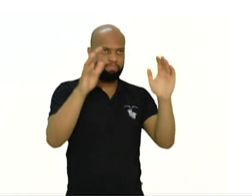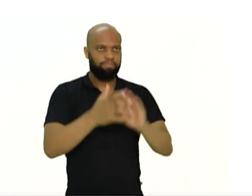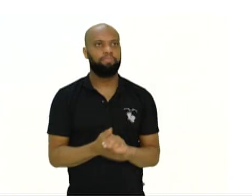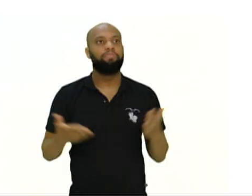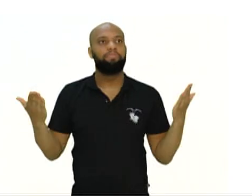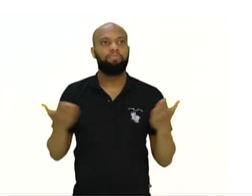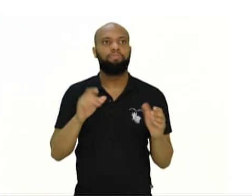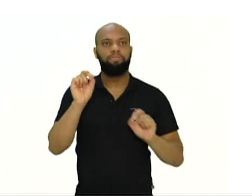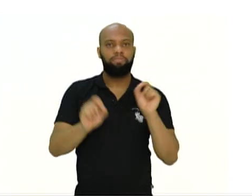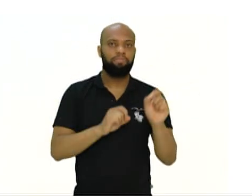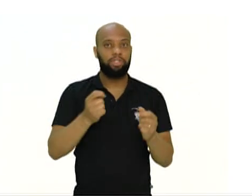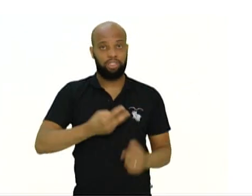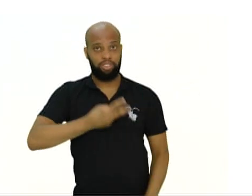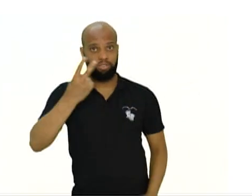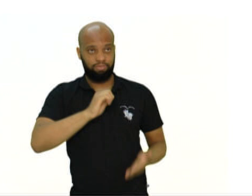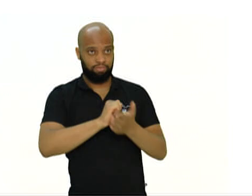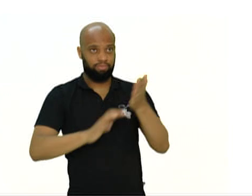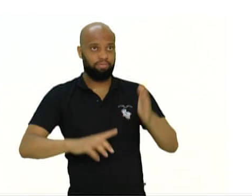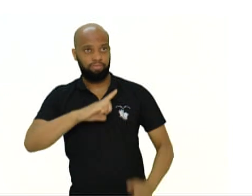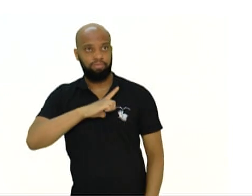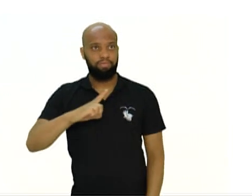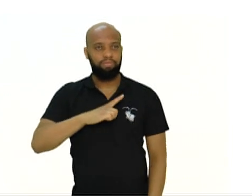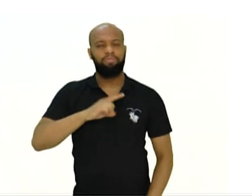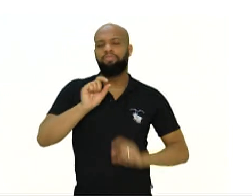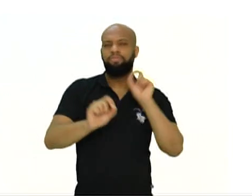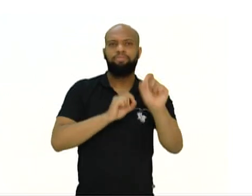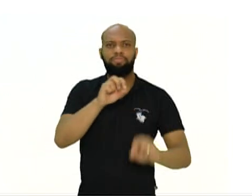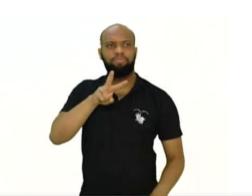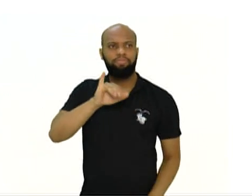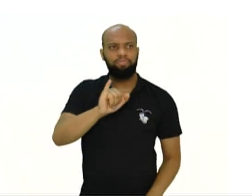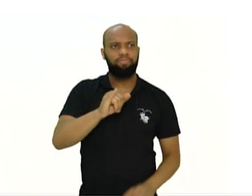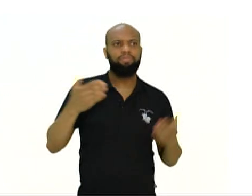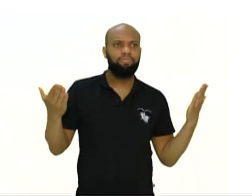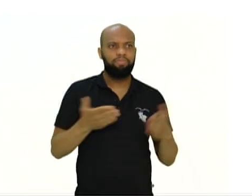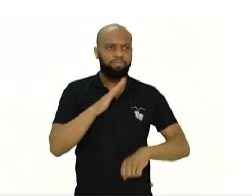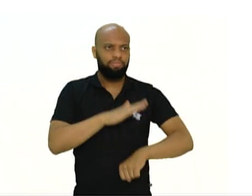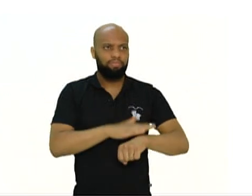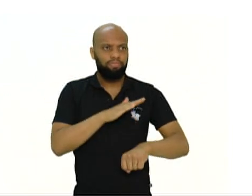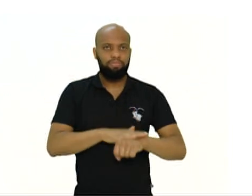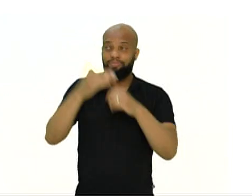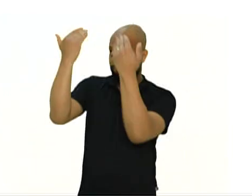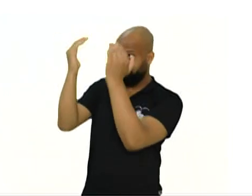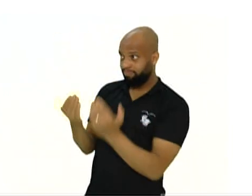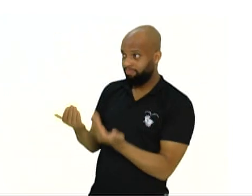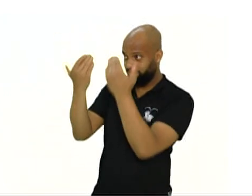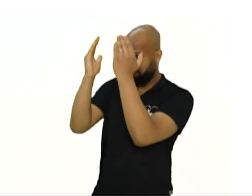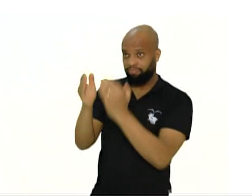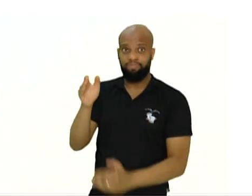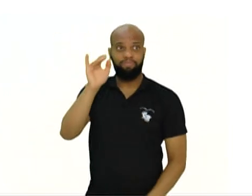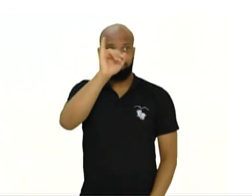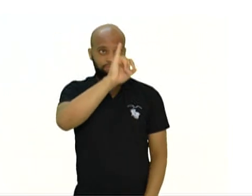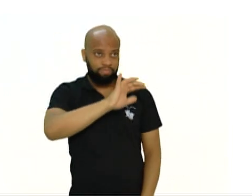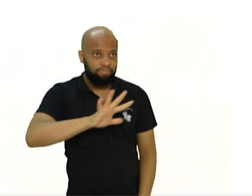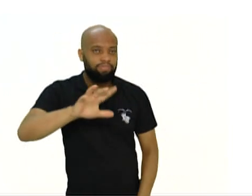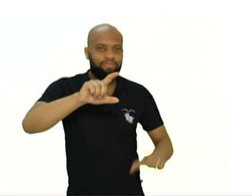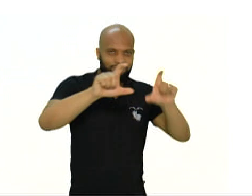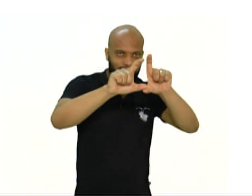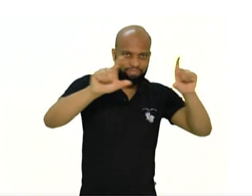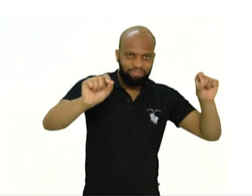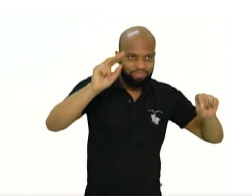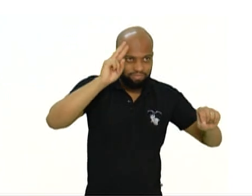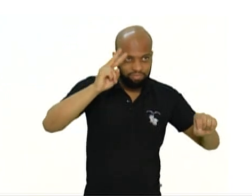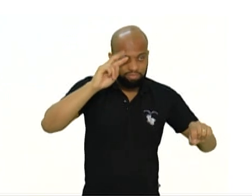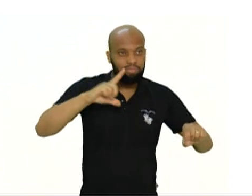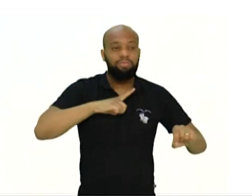agora nós vamos para a nossa segunda atividade. Essa atividade aqui, você precisa analisar essa charge